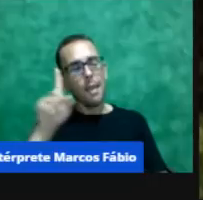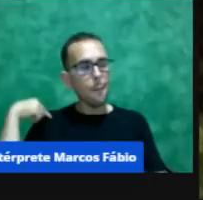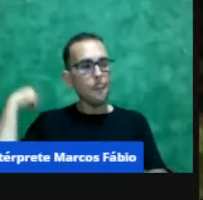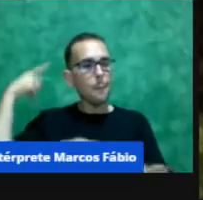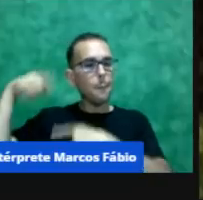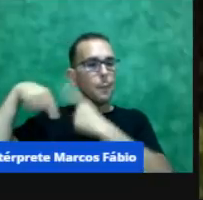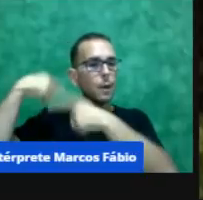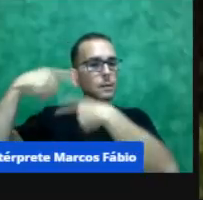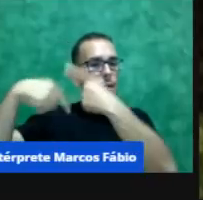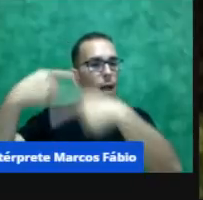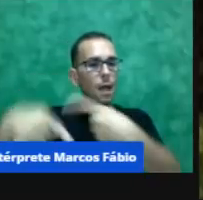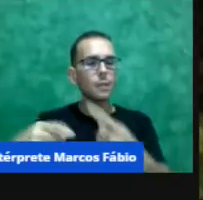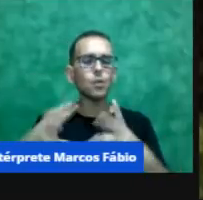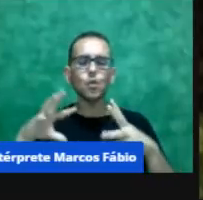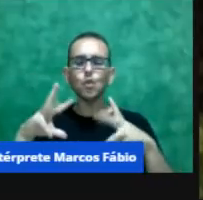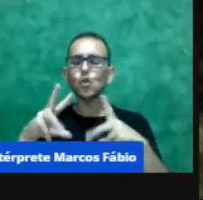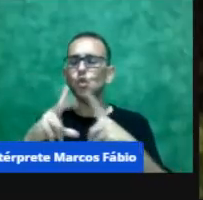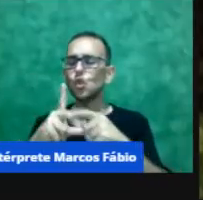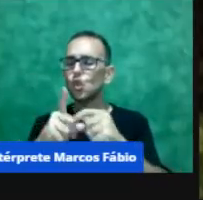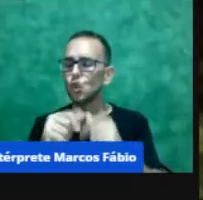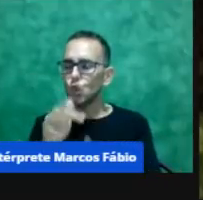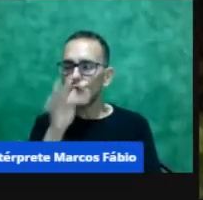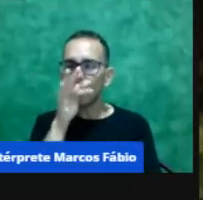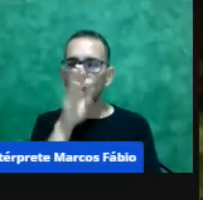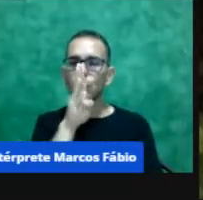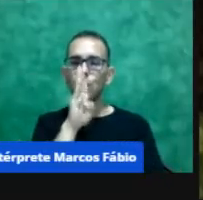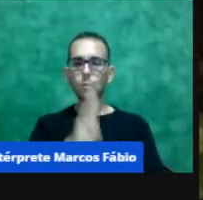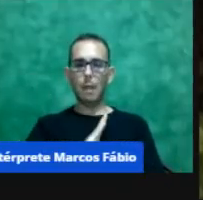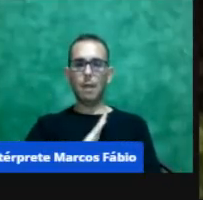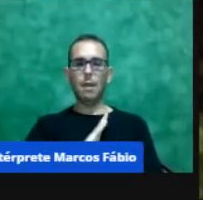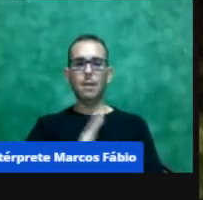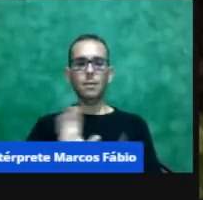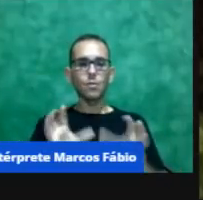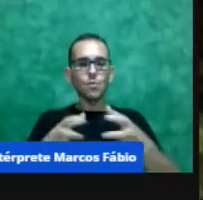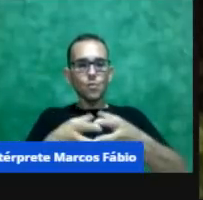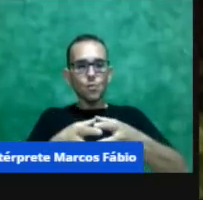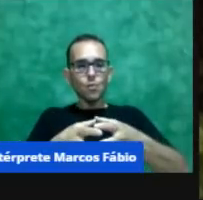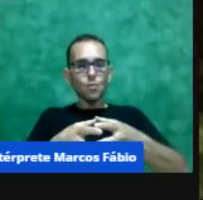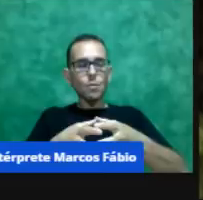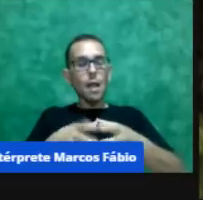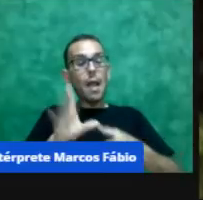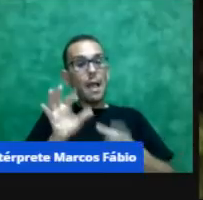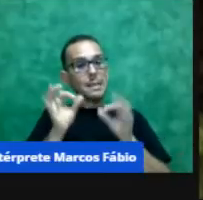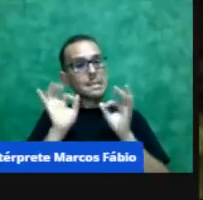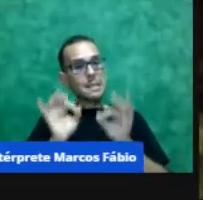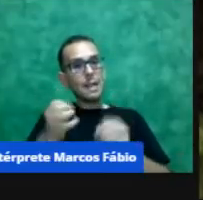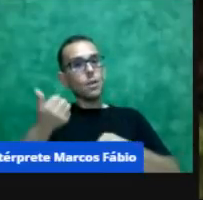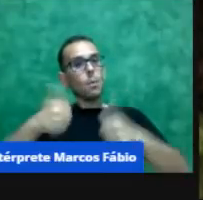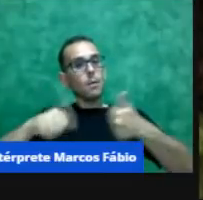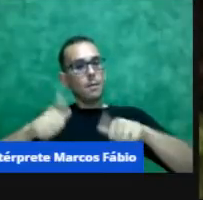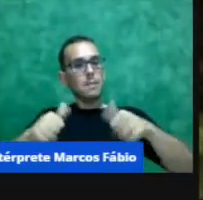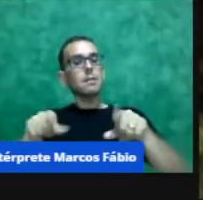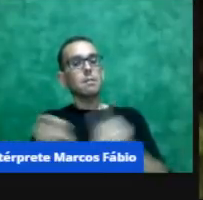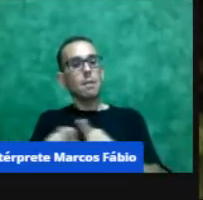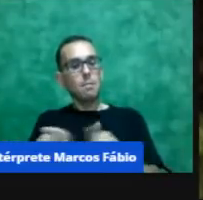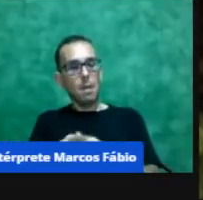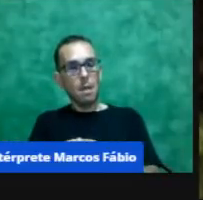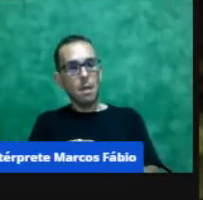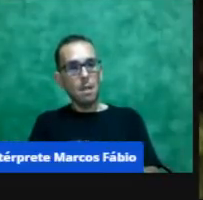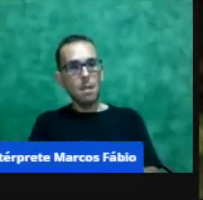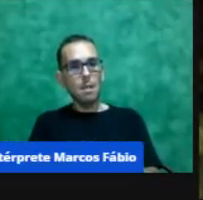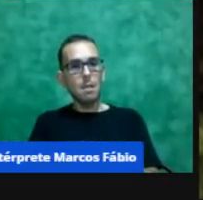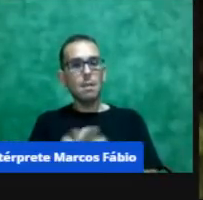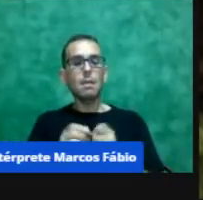avaliação. Todo o feedback que as crianças dão nos grupos servem como avaliação. Então eu vou anotando tudo isso aí